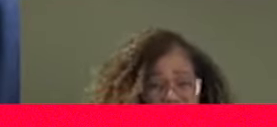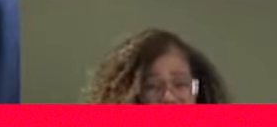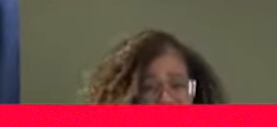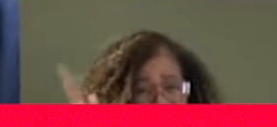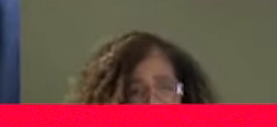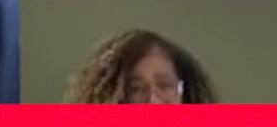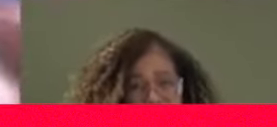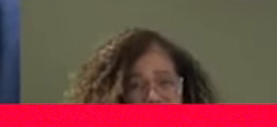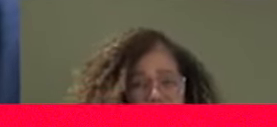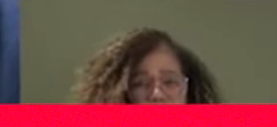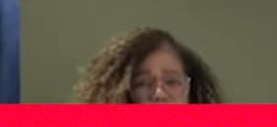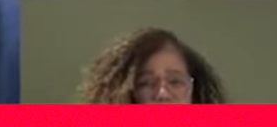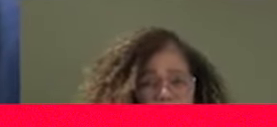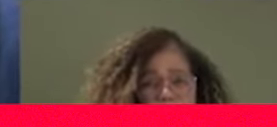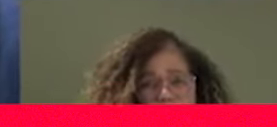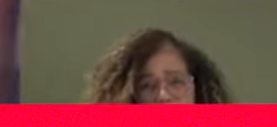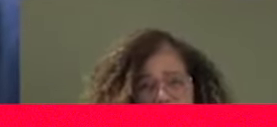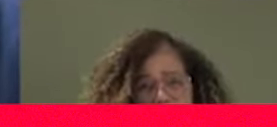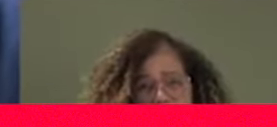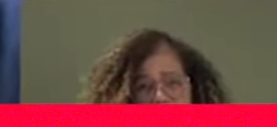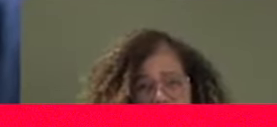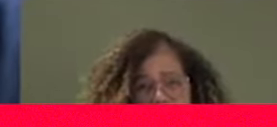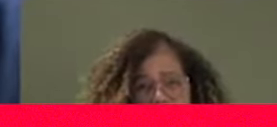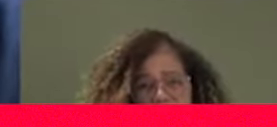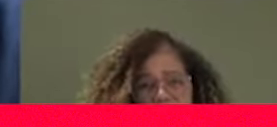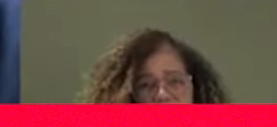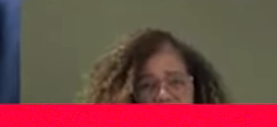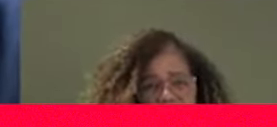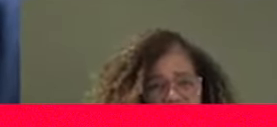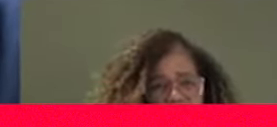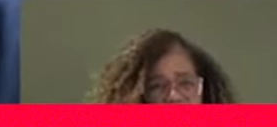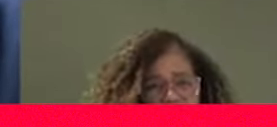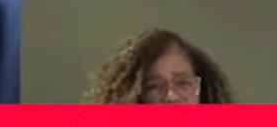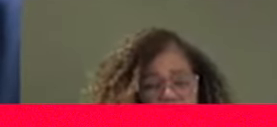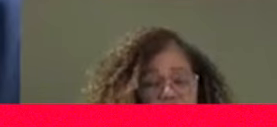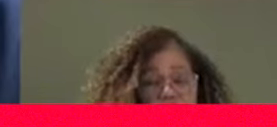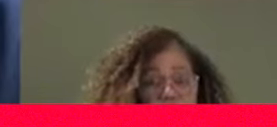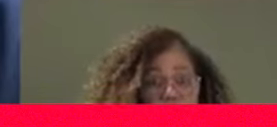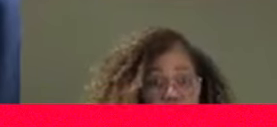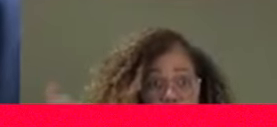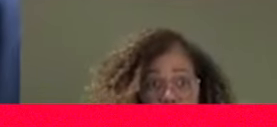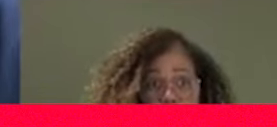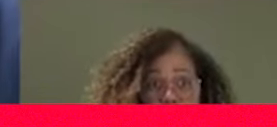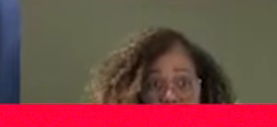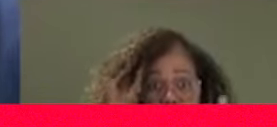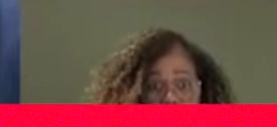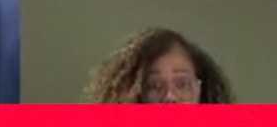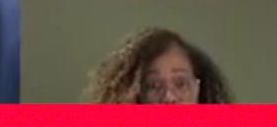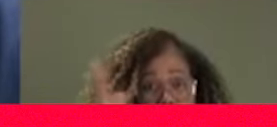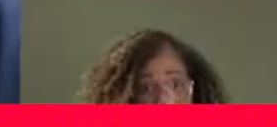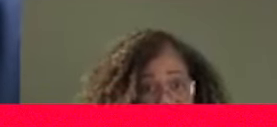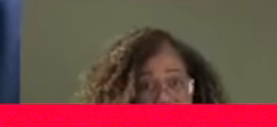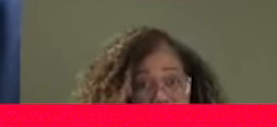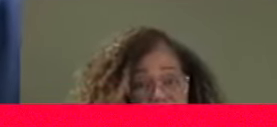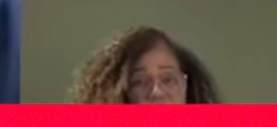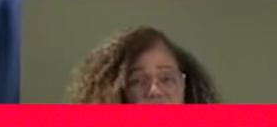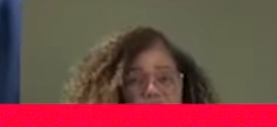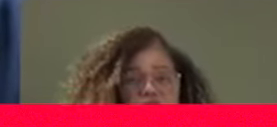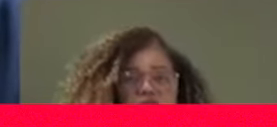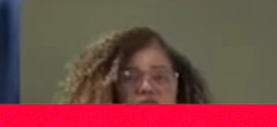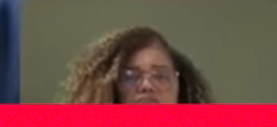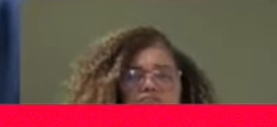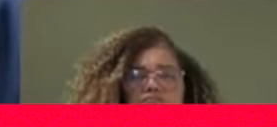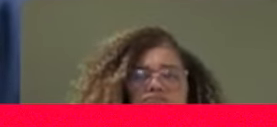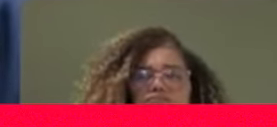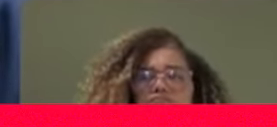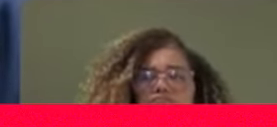emprego tinha medo do futuro tinha medo daice hoje preocupação de todos os brasileiros senhor presidente Chico Rodrigues representando